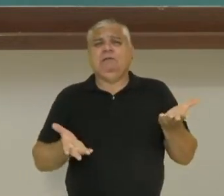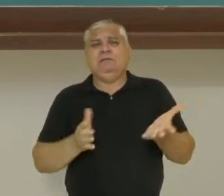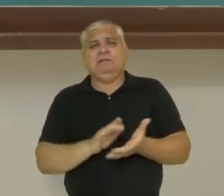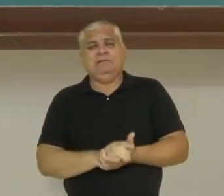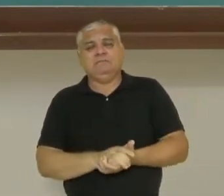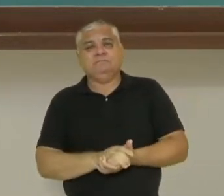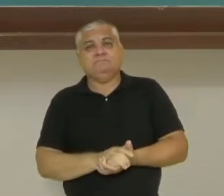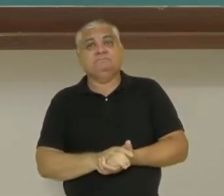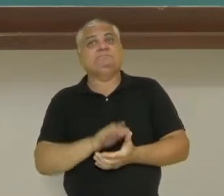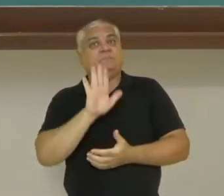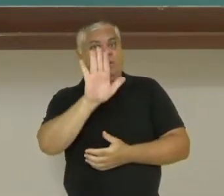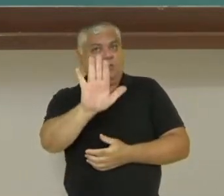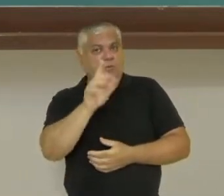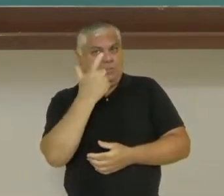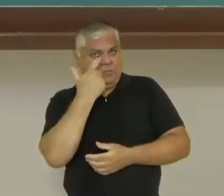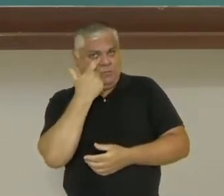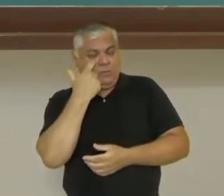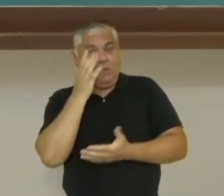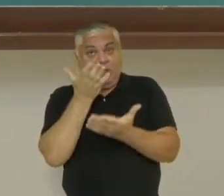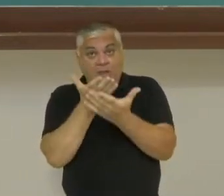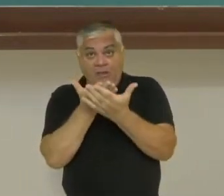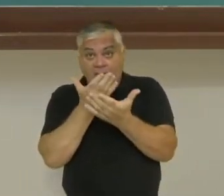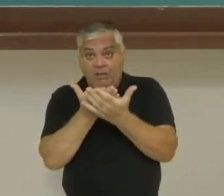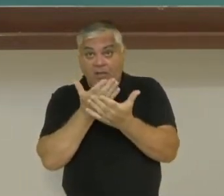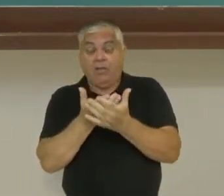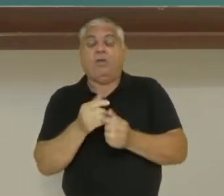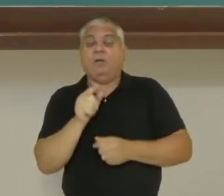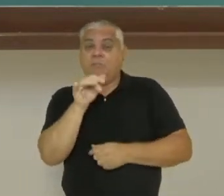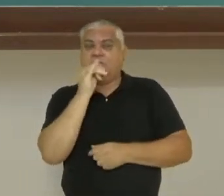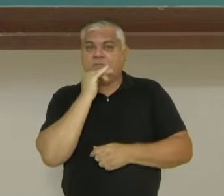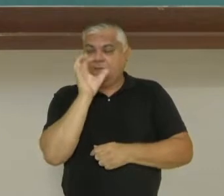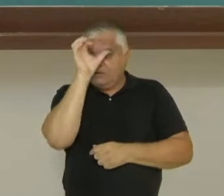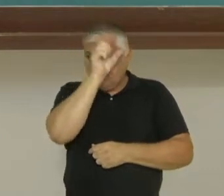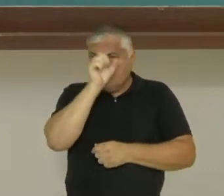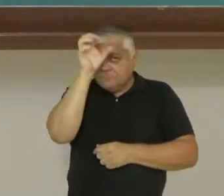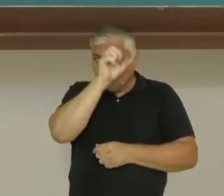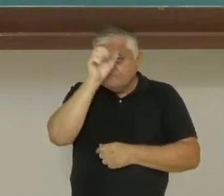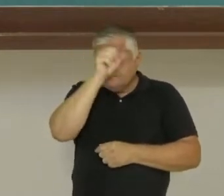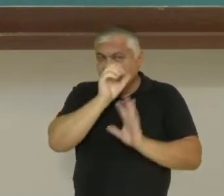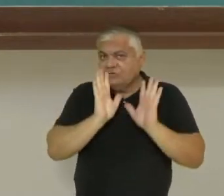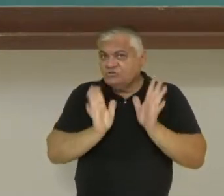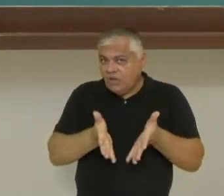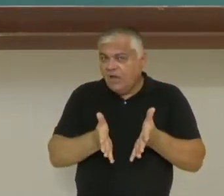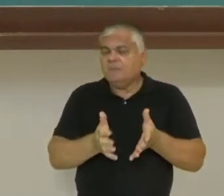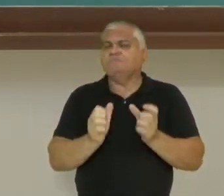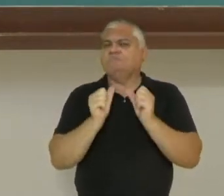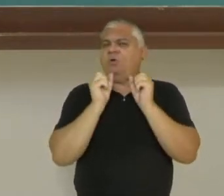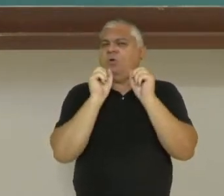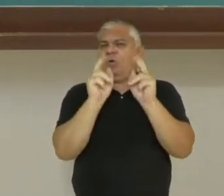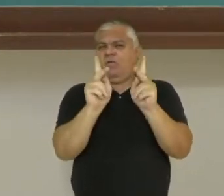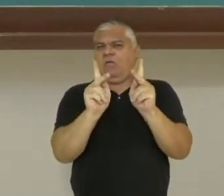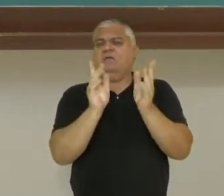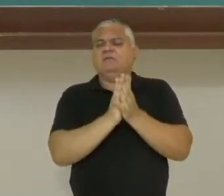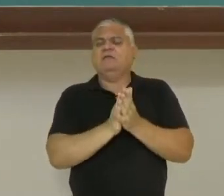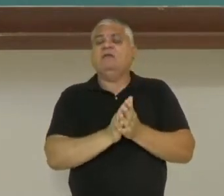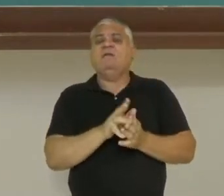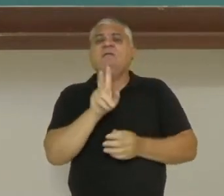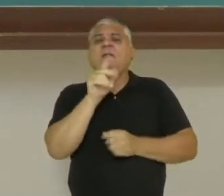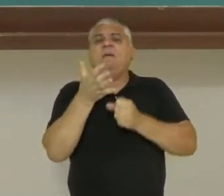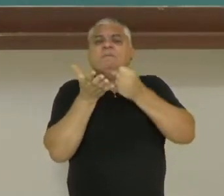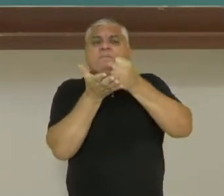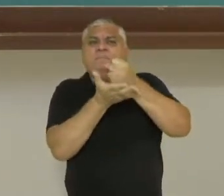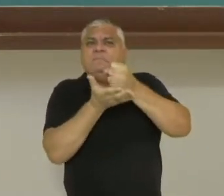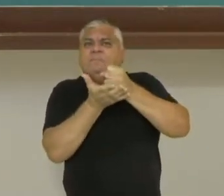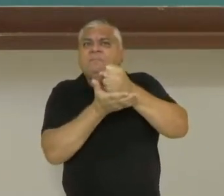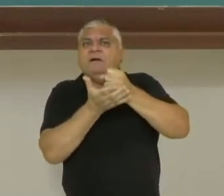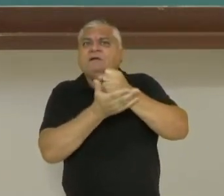bem, os nossos estudos, aquilo que a gente aprendeu anteriormente, eles servirão como uma base para aquilo